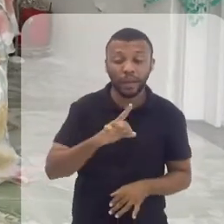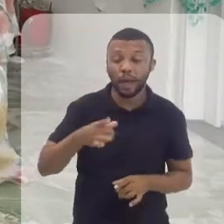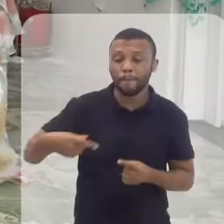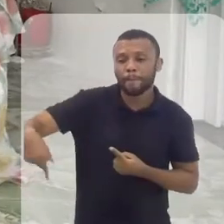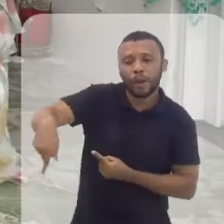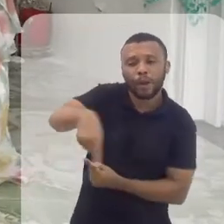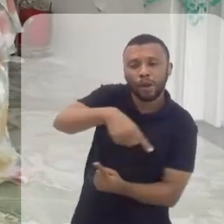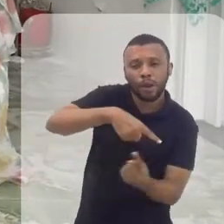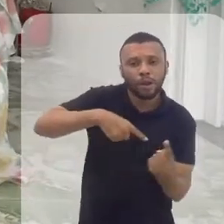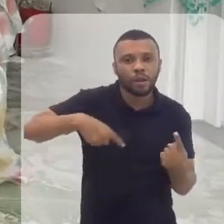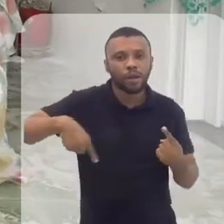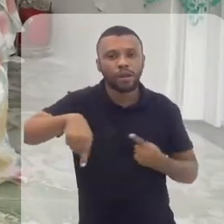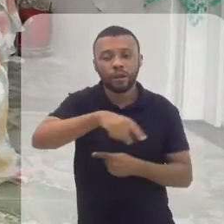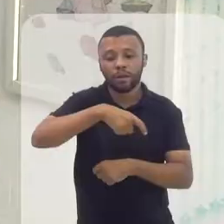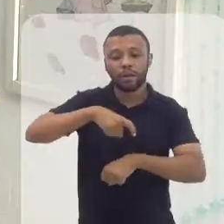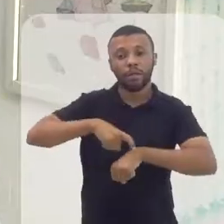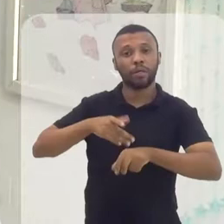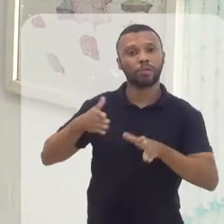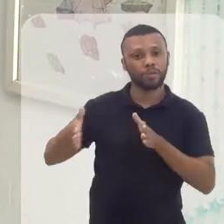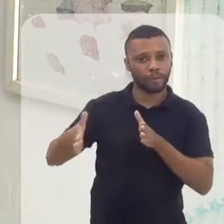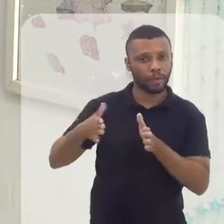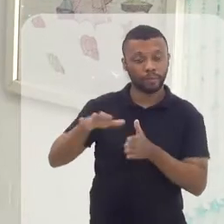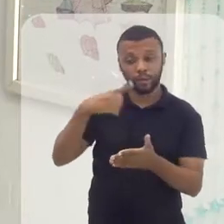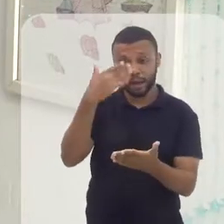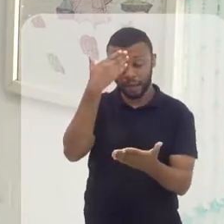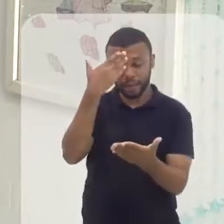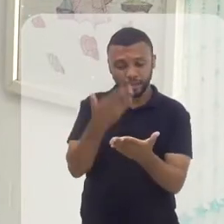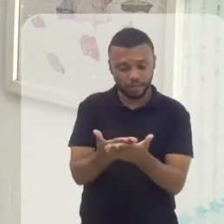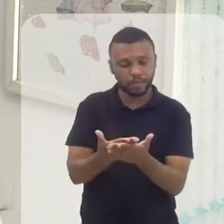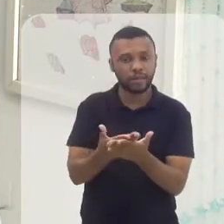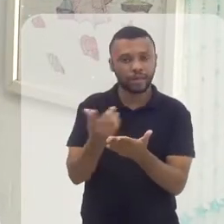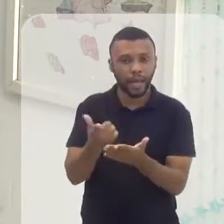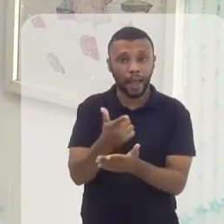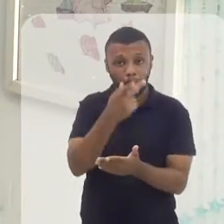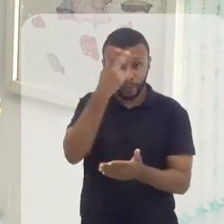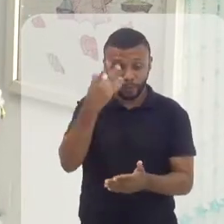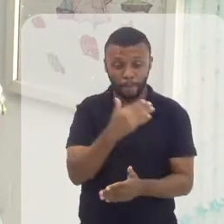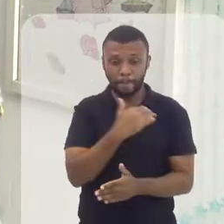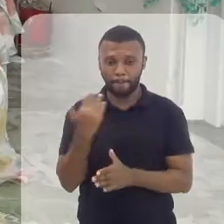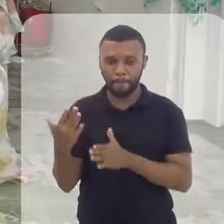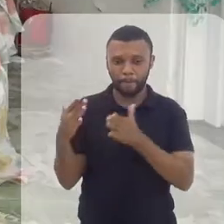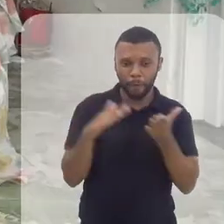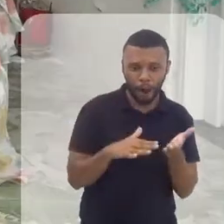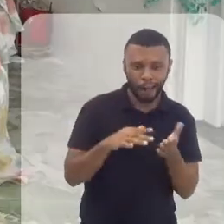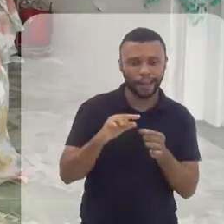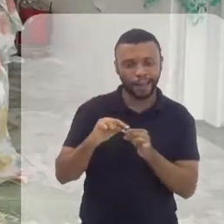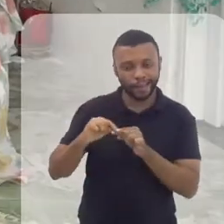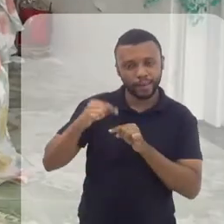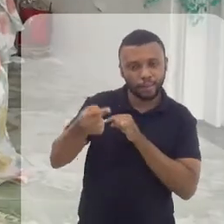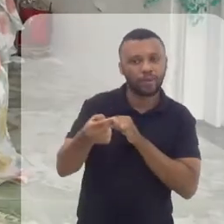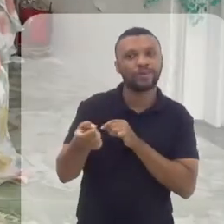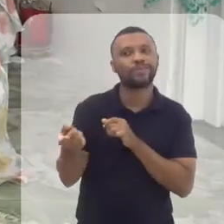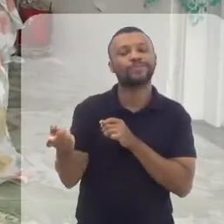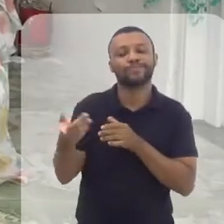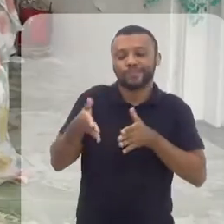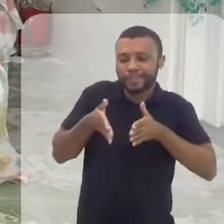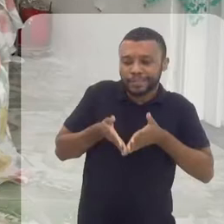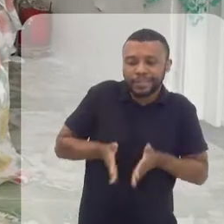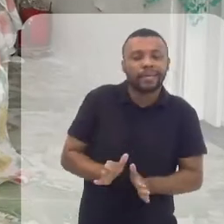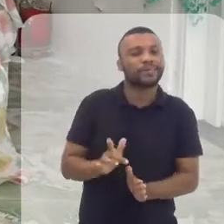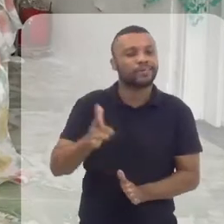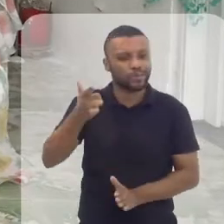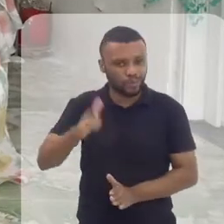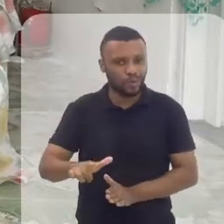movimento. Né? É a roda do tempo. A gente acredita em reencarnação. Isso que eu ia perguntar. Vocês acreditam